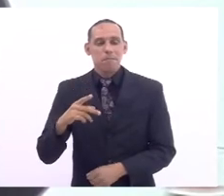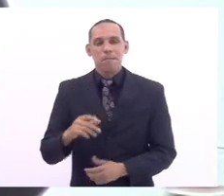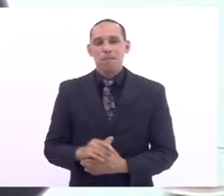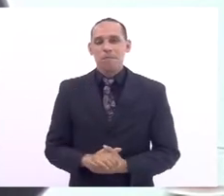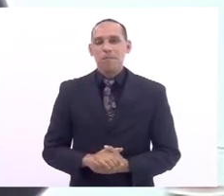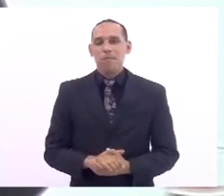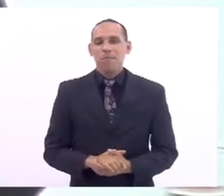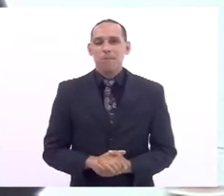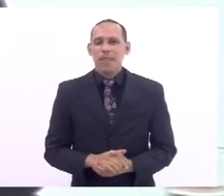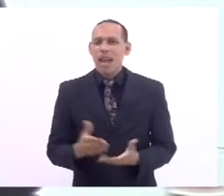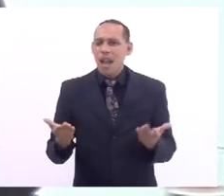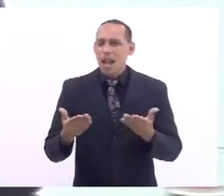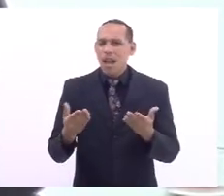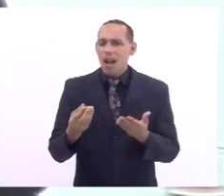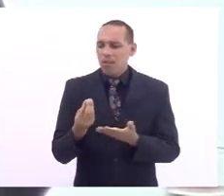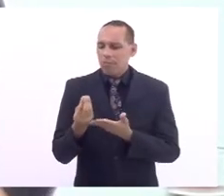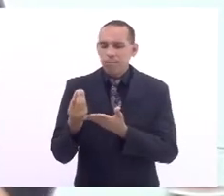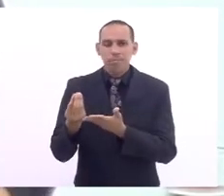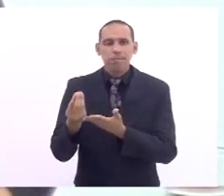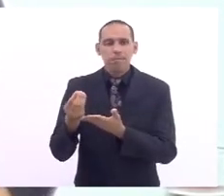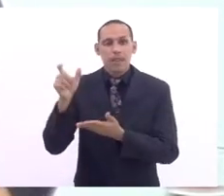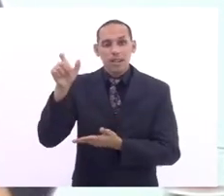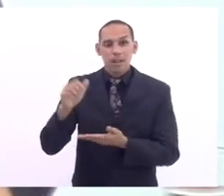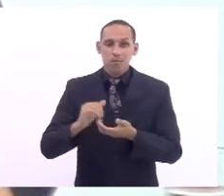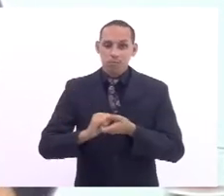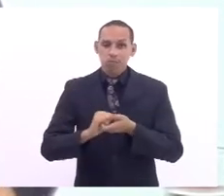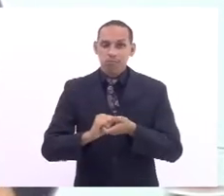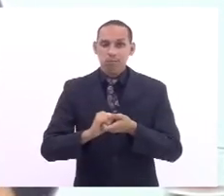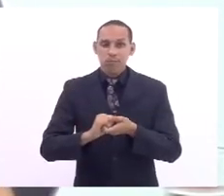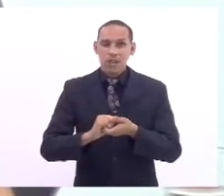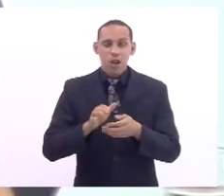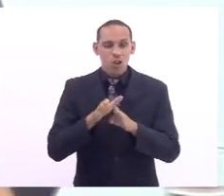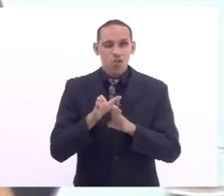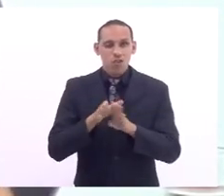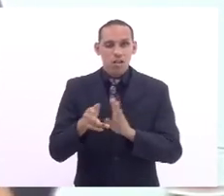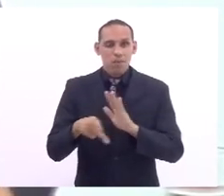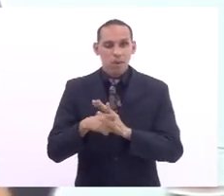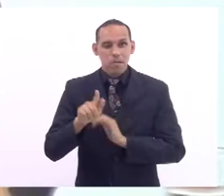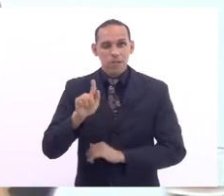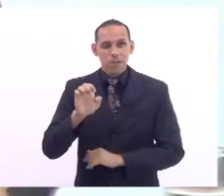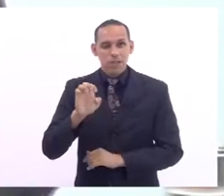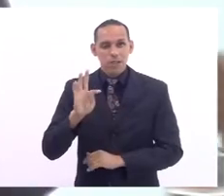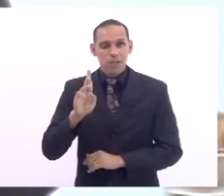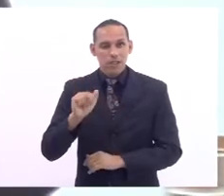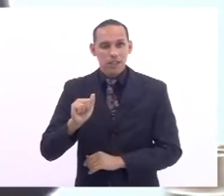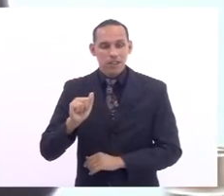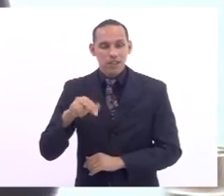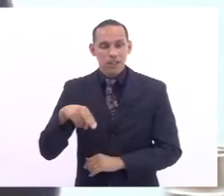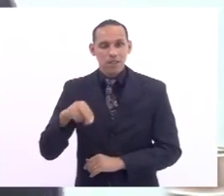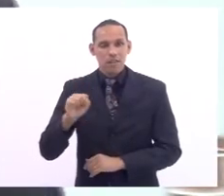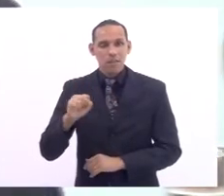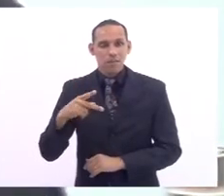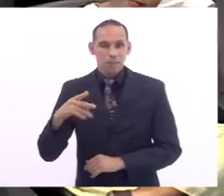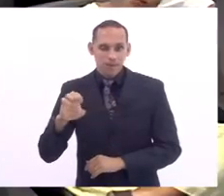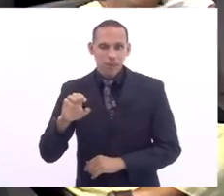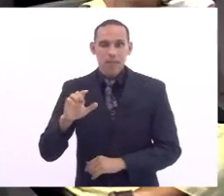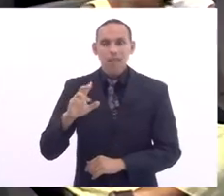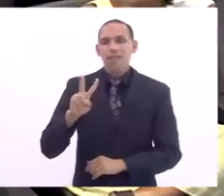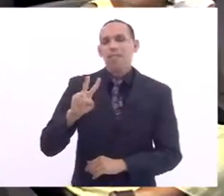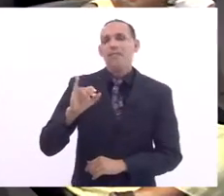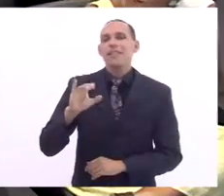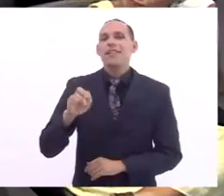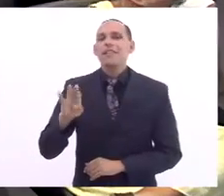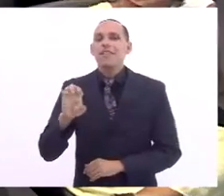palavra para uma saudação ao Conselheiro da agetransp gestor público Vicente Loureiro arquiteto uma honra ter você aqui